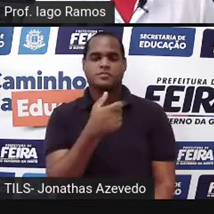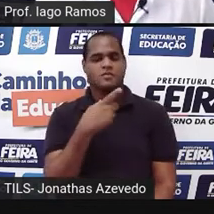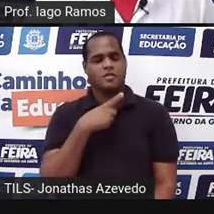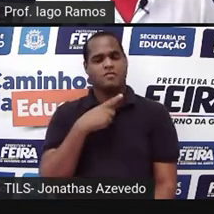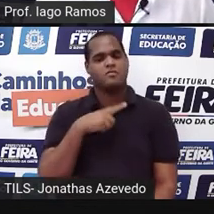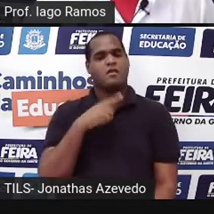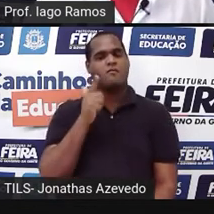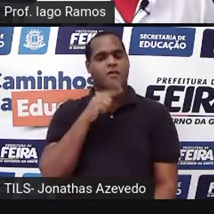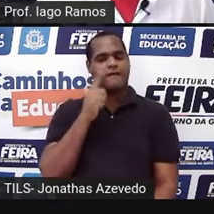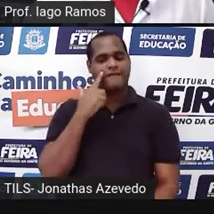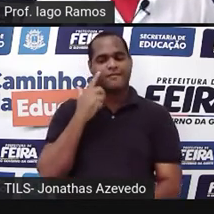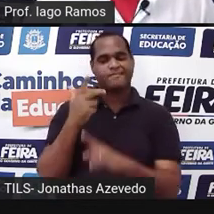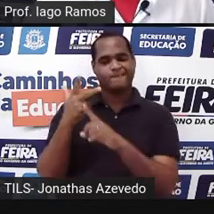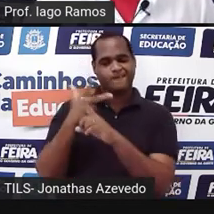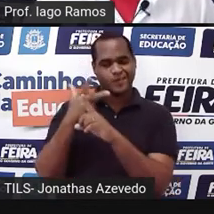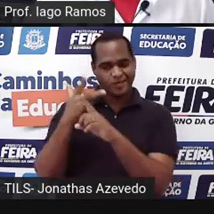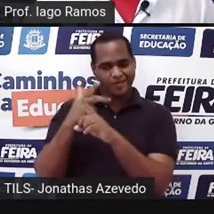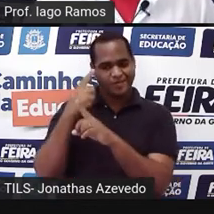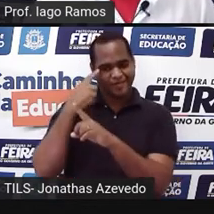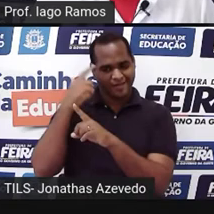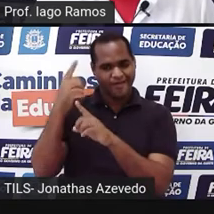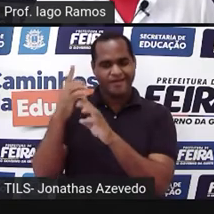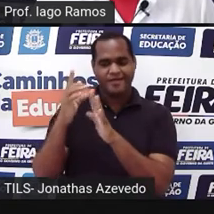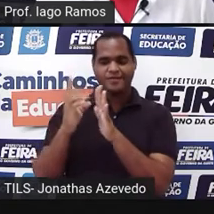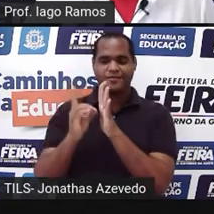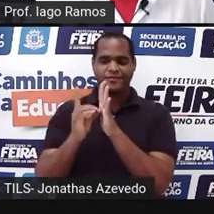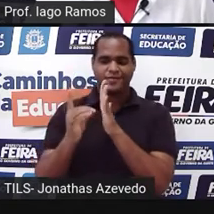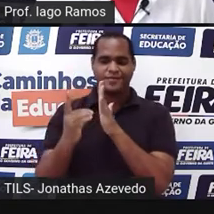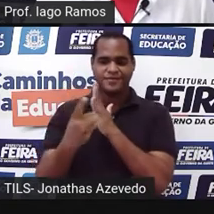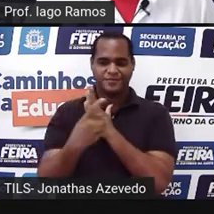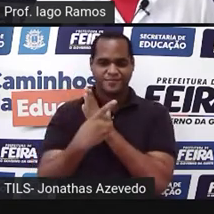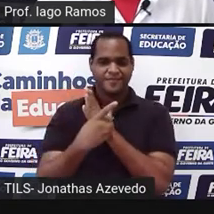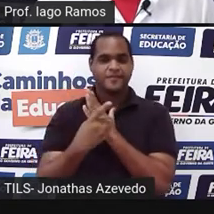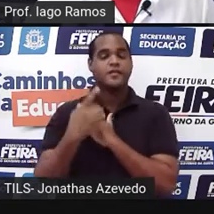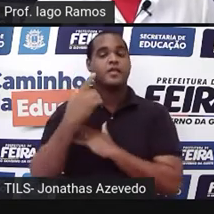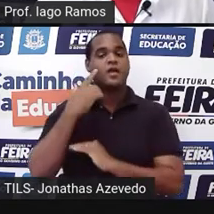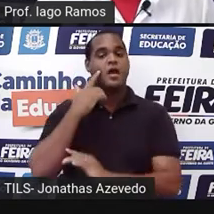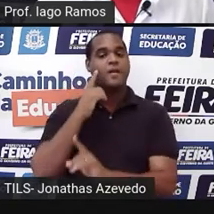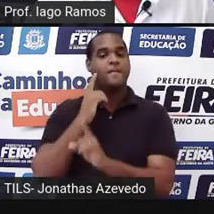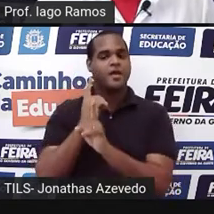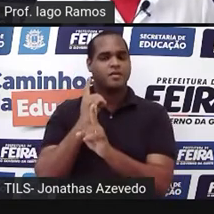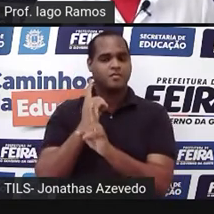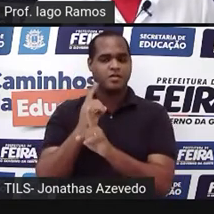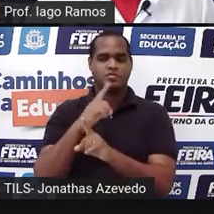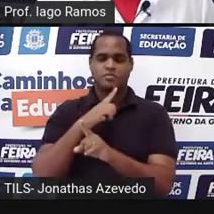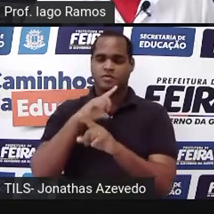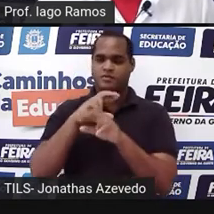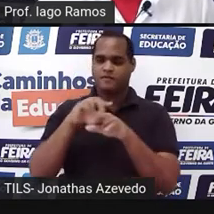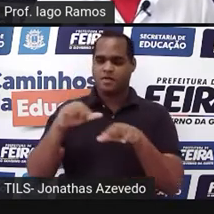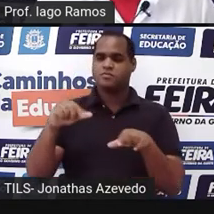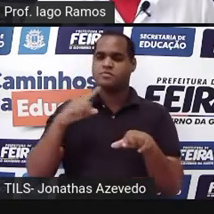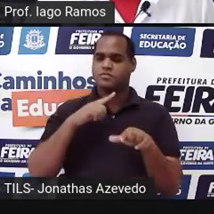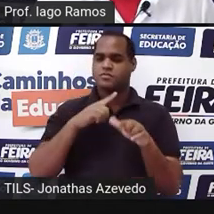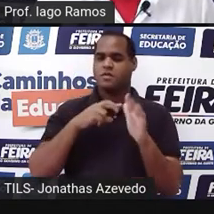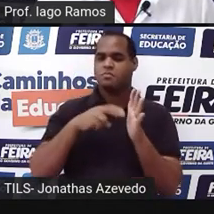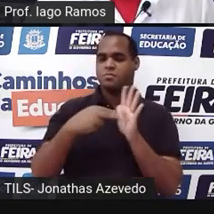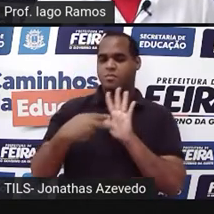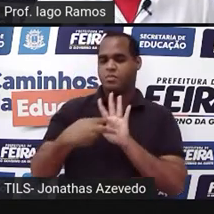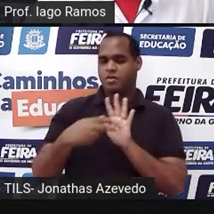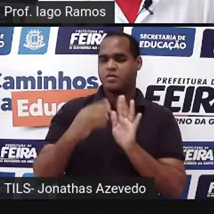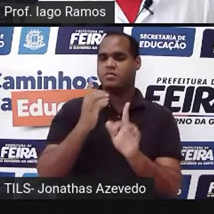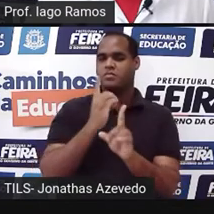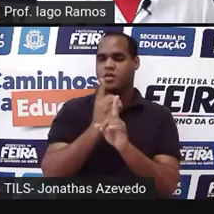eu fui em busca do significado de semelhança. E a gente consegue encontrar vários significados, tá